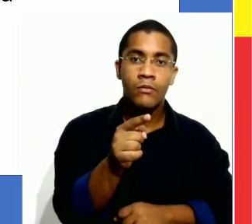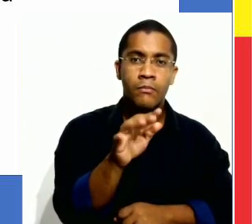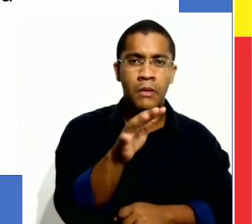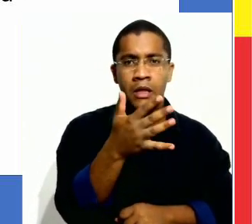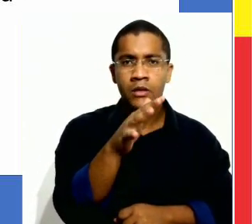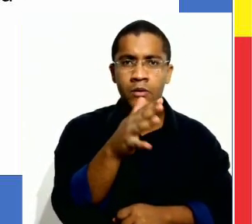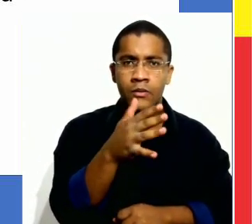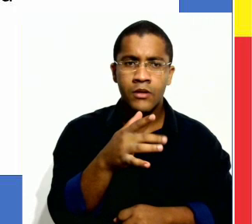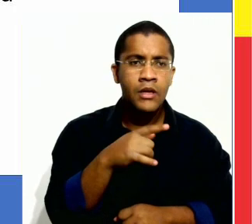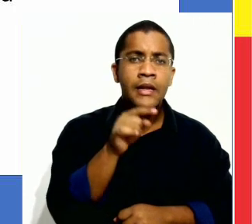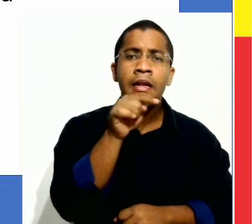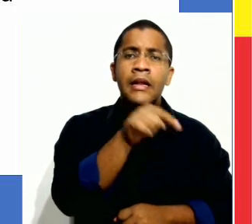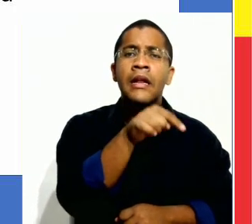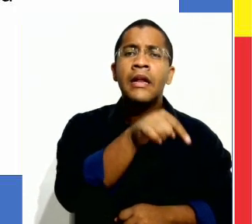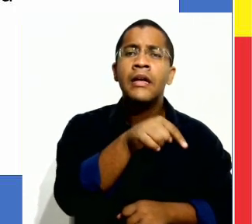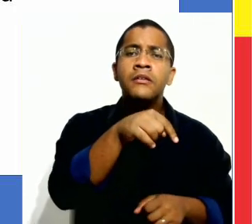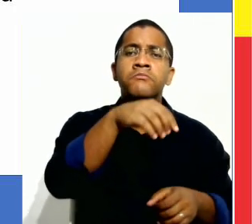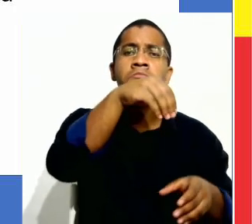o que, pessoal?